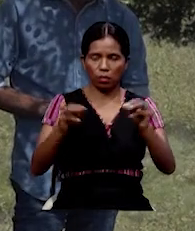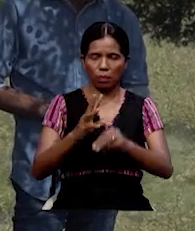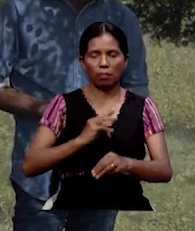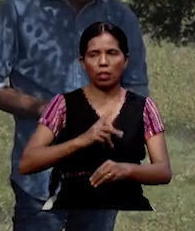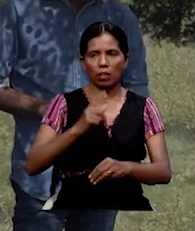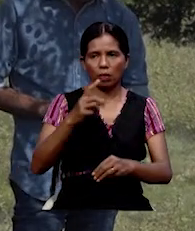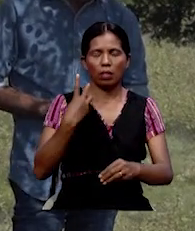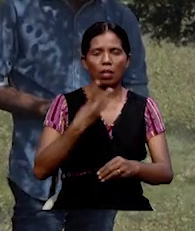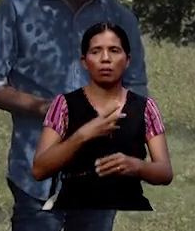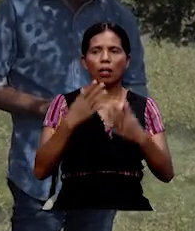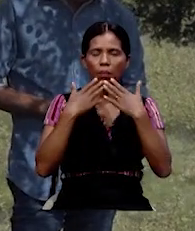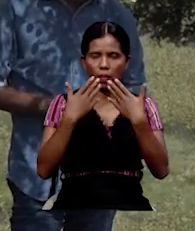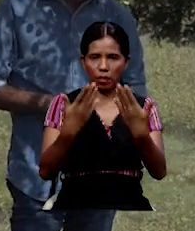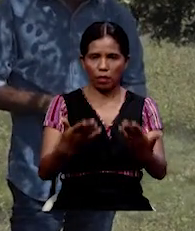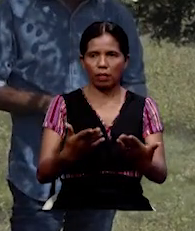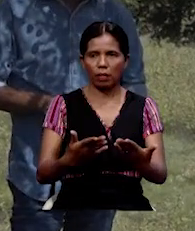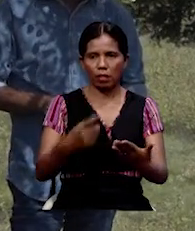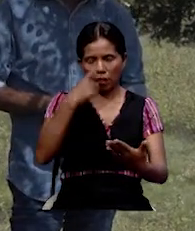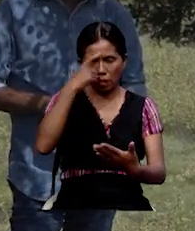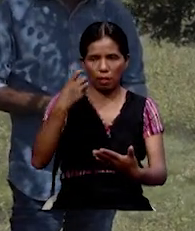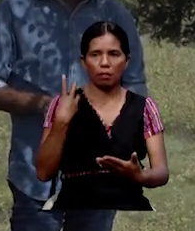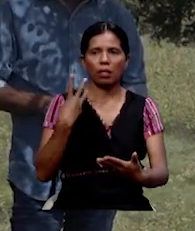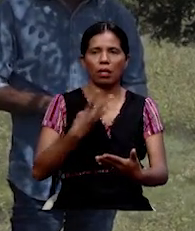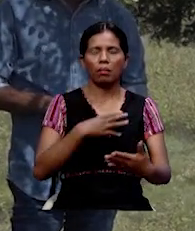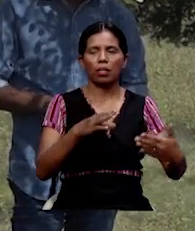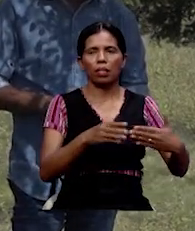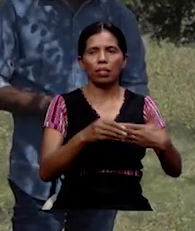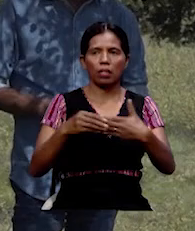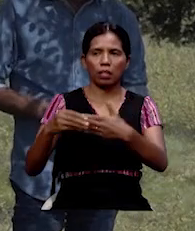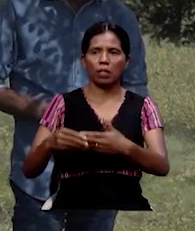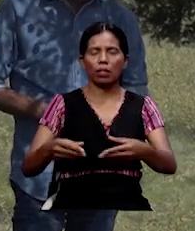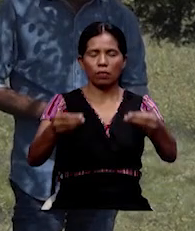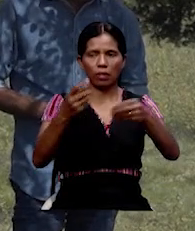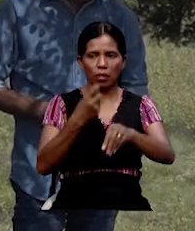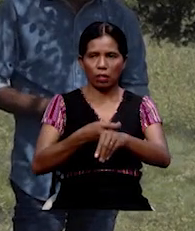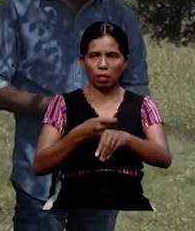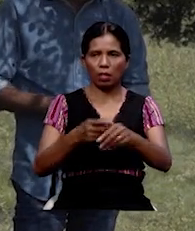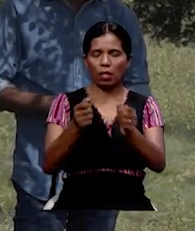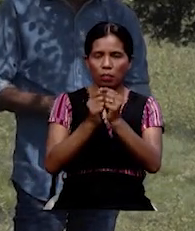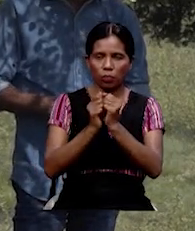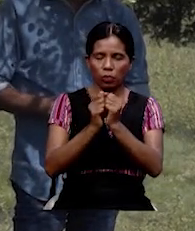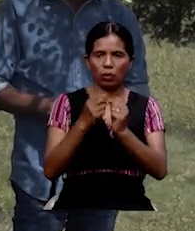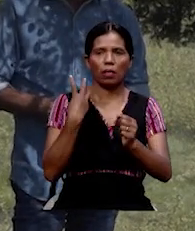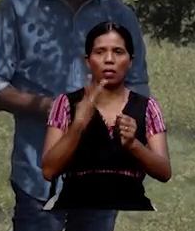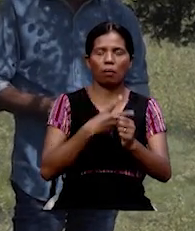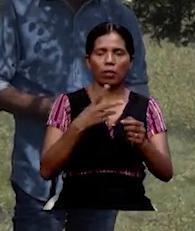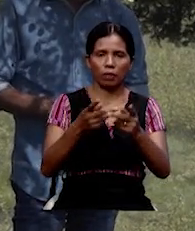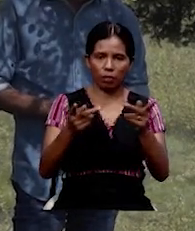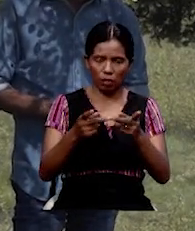a me agradece, também a minha mãe, líder supremo, pelo fone tempo toma, a muito com a momento por aqui.